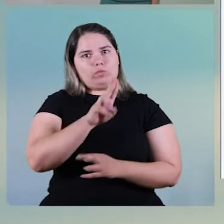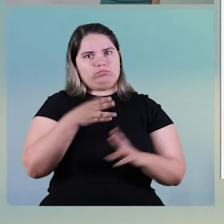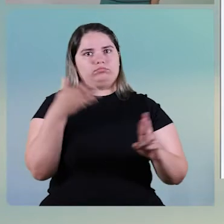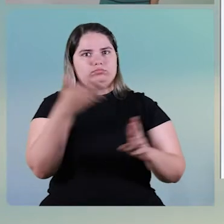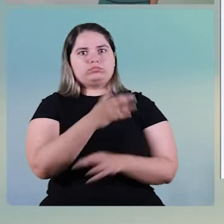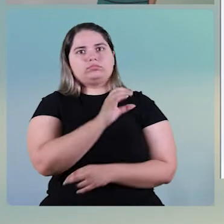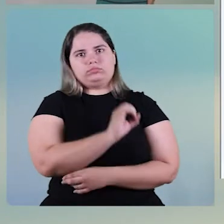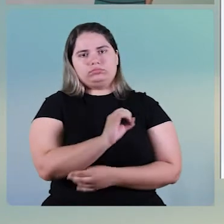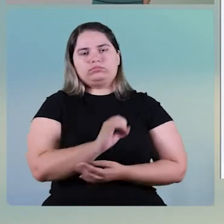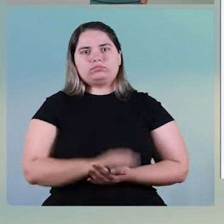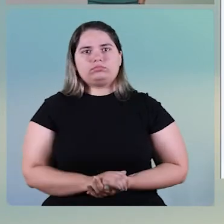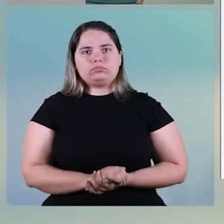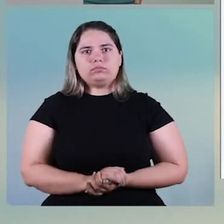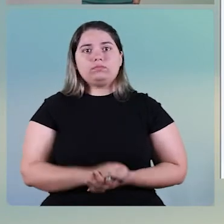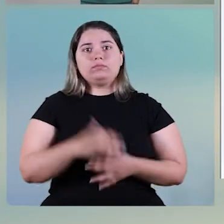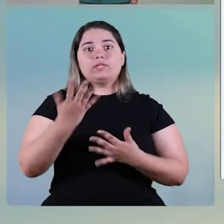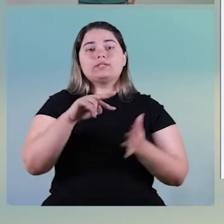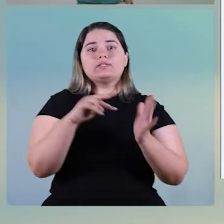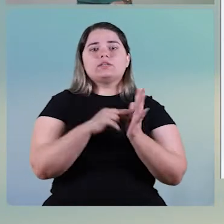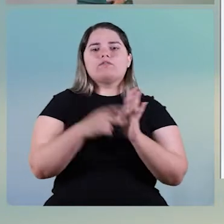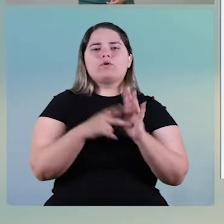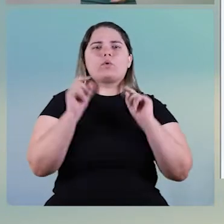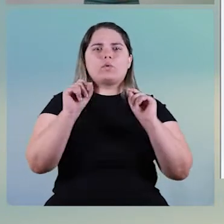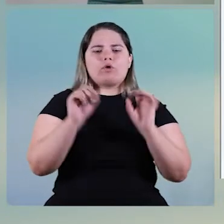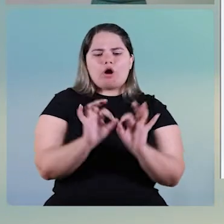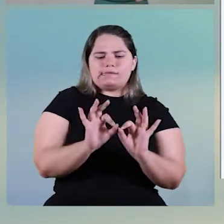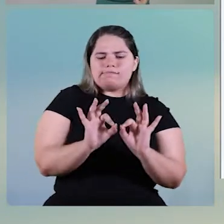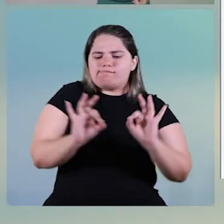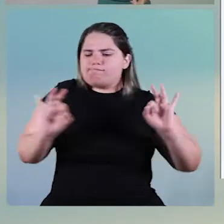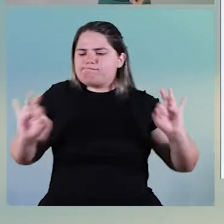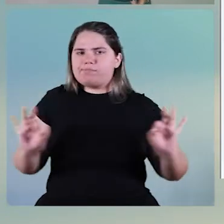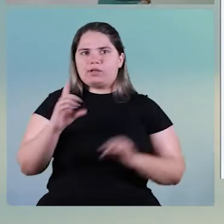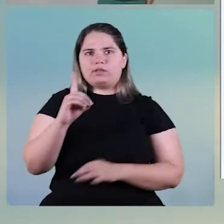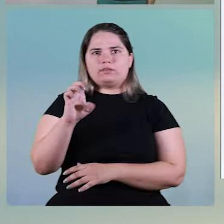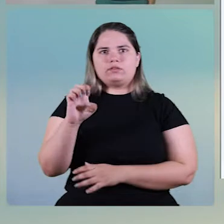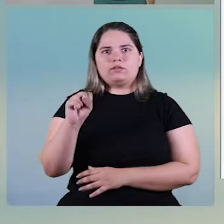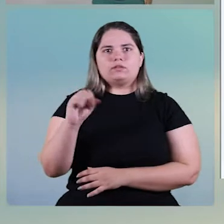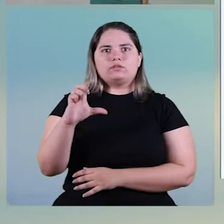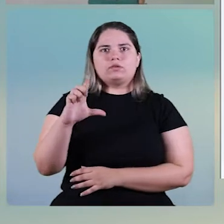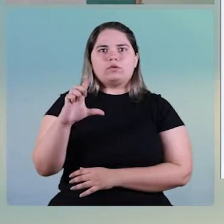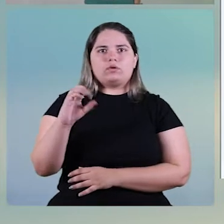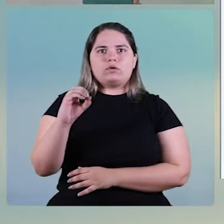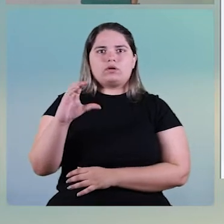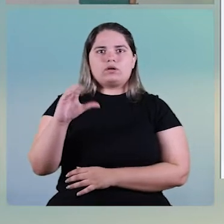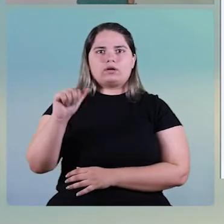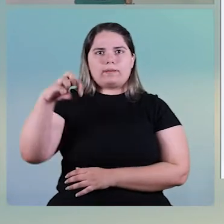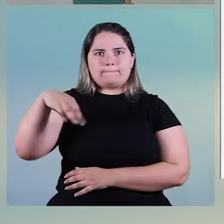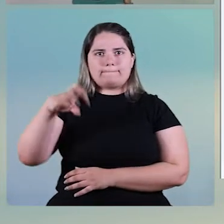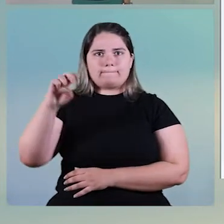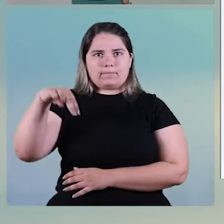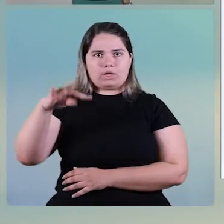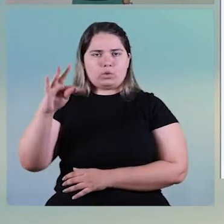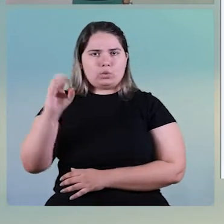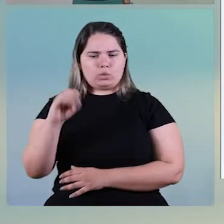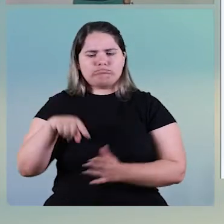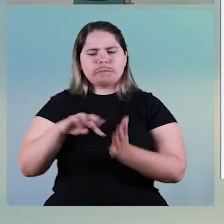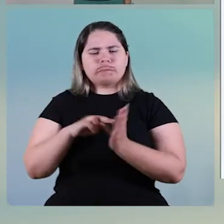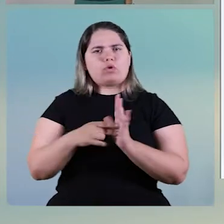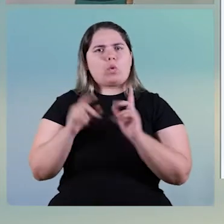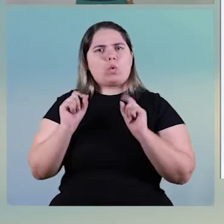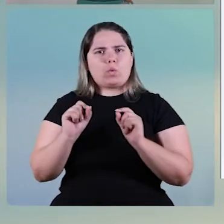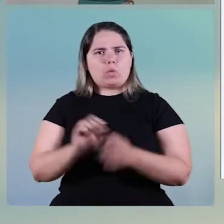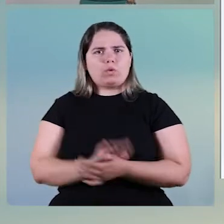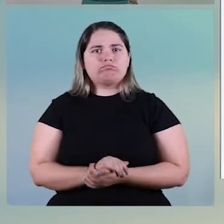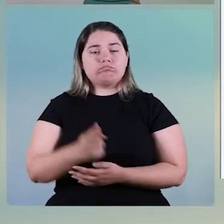O que é que representa o deslocamento? O deslocamento que nós vamos representar pela letra D é uma grandeza vetorial